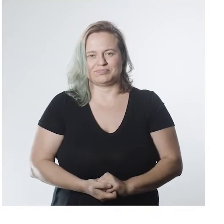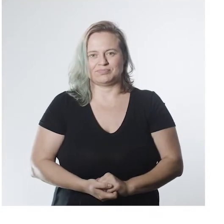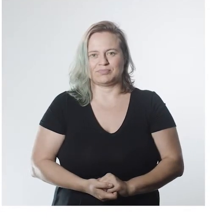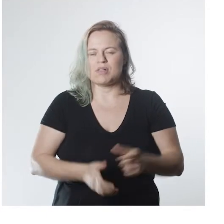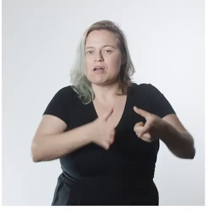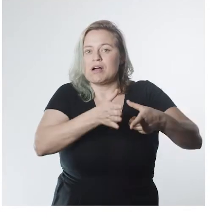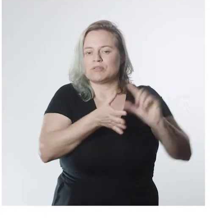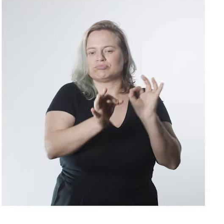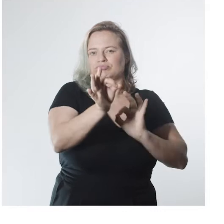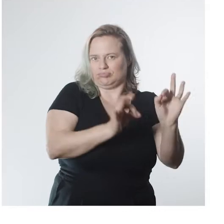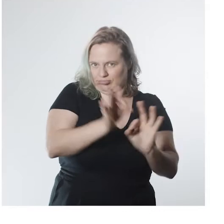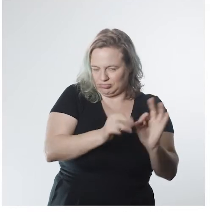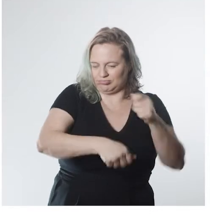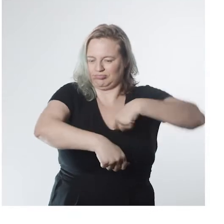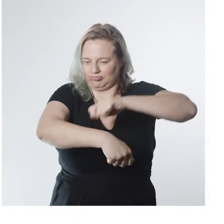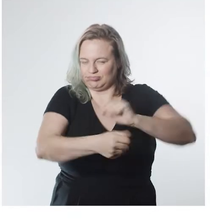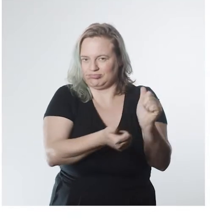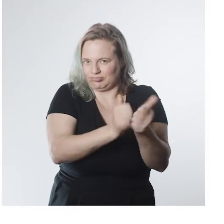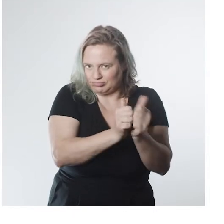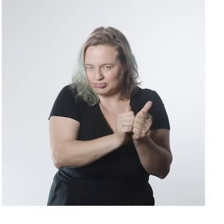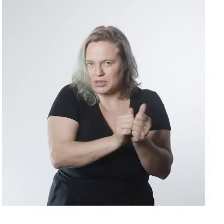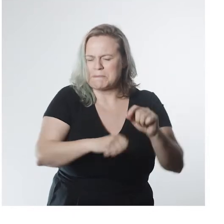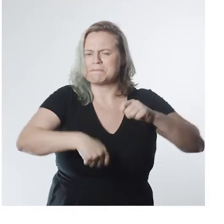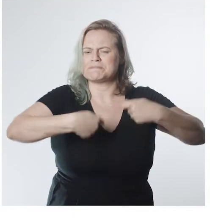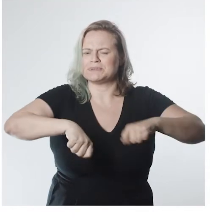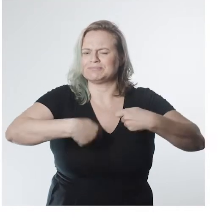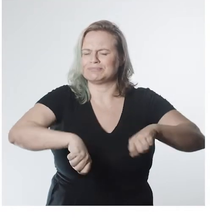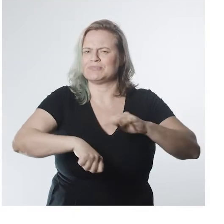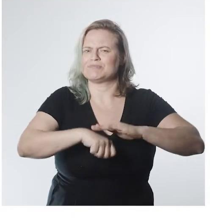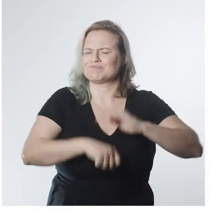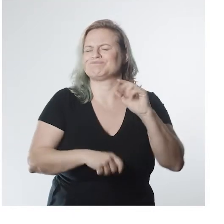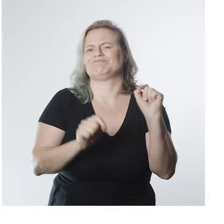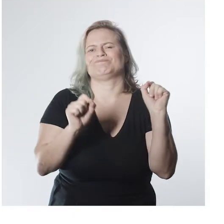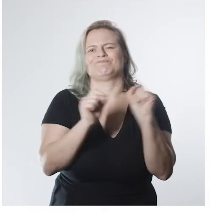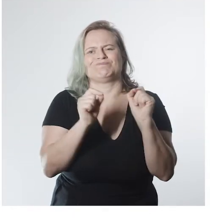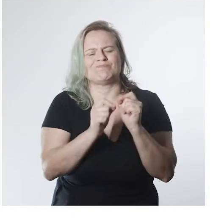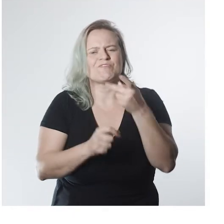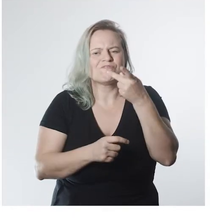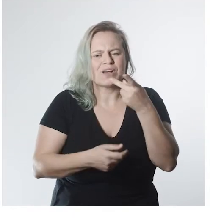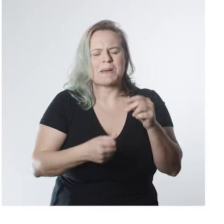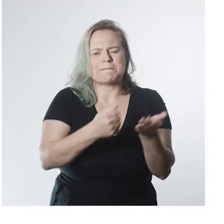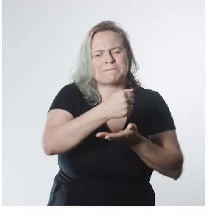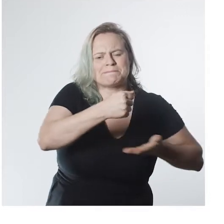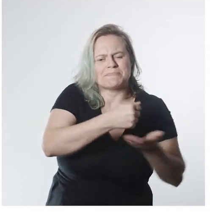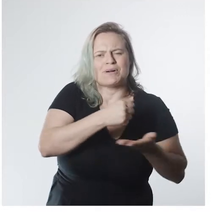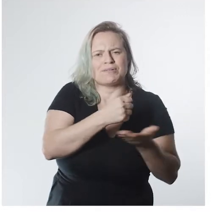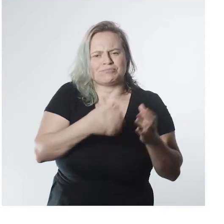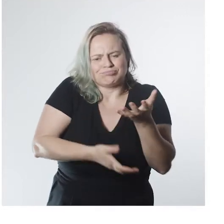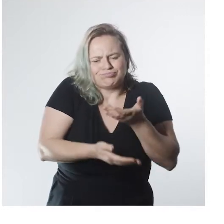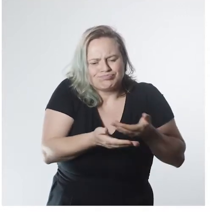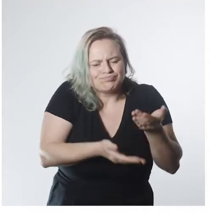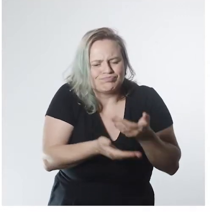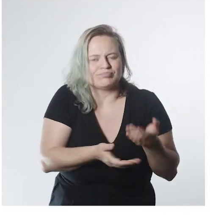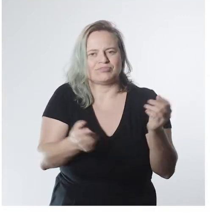Antes de nós prepararmos o nosso arroz, a gente tem que falar da importância da criação e do desenvolvimento de uma base, né, de um caldo.